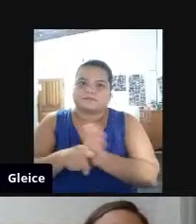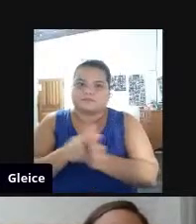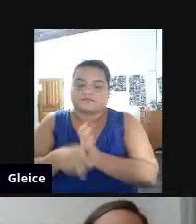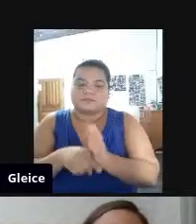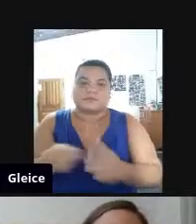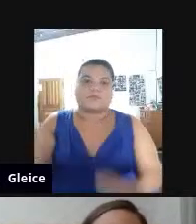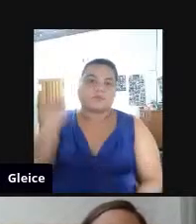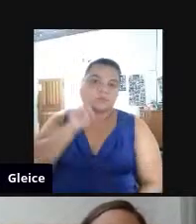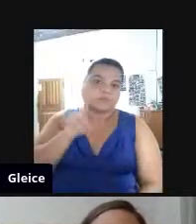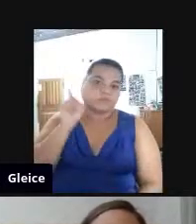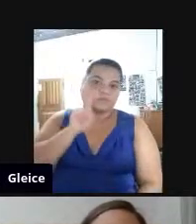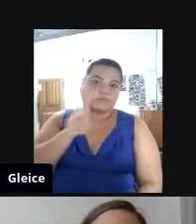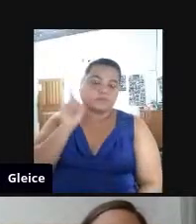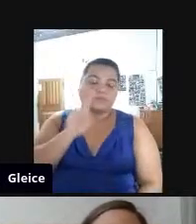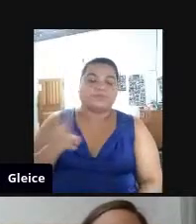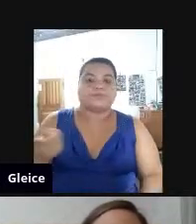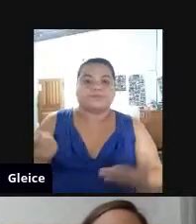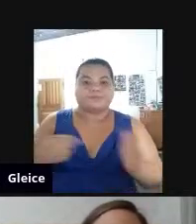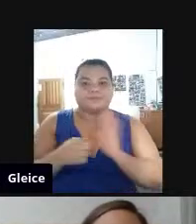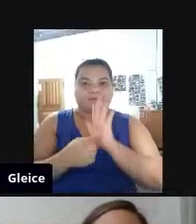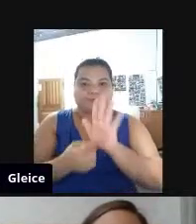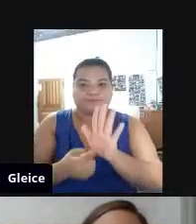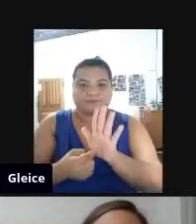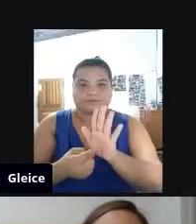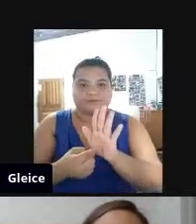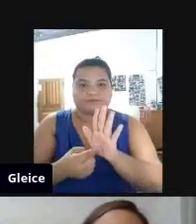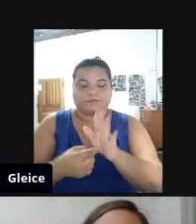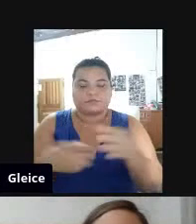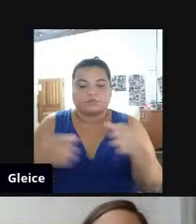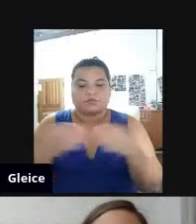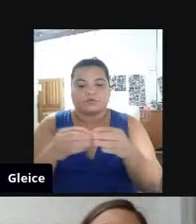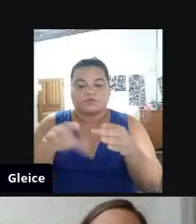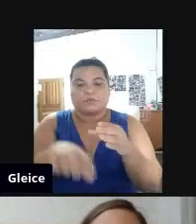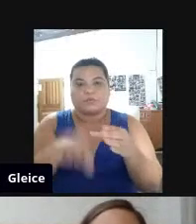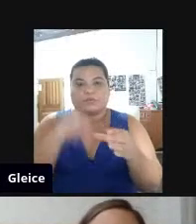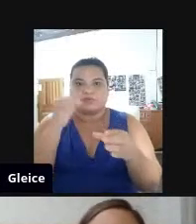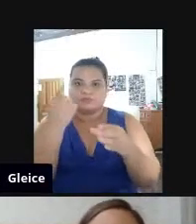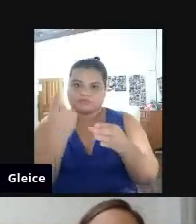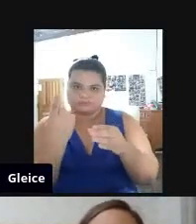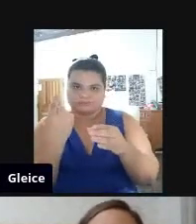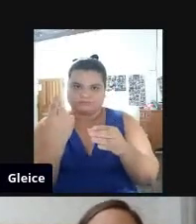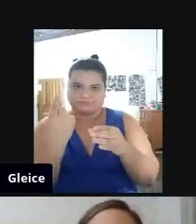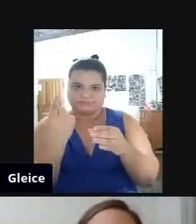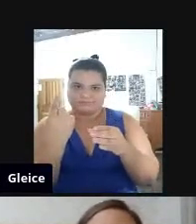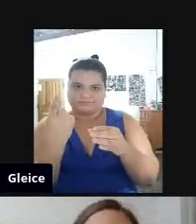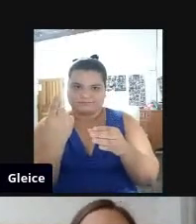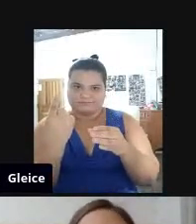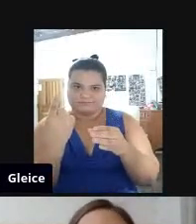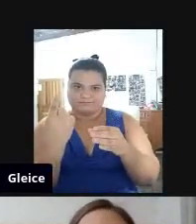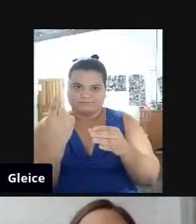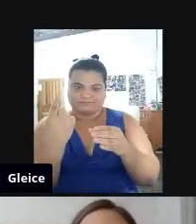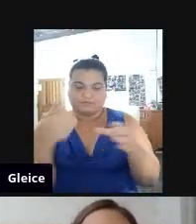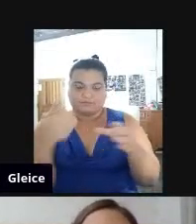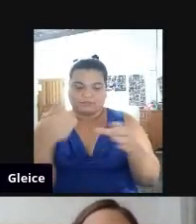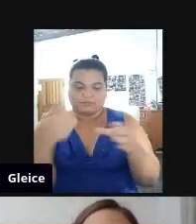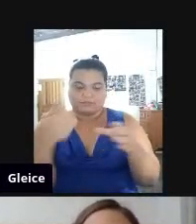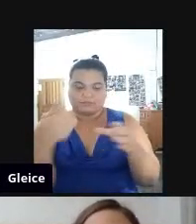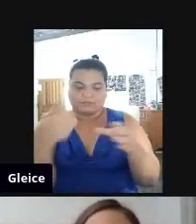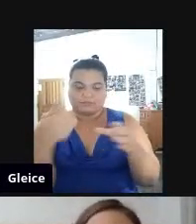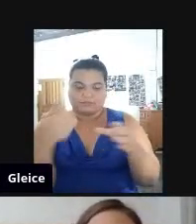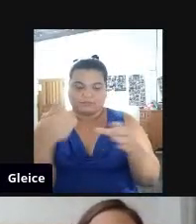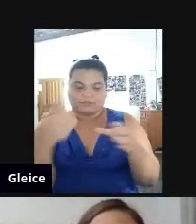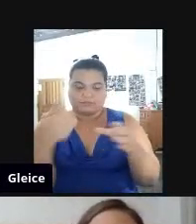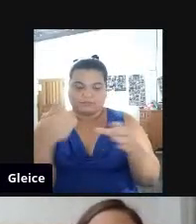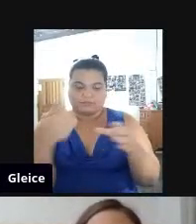mostrou que 1 em cada 54 crianças, né, nascidas foi diagnosticada com